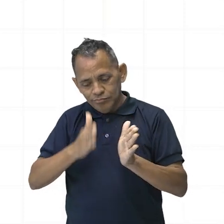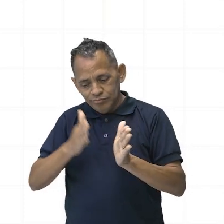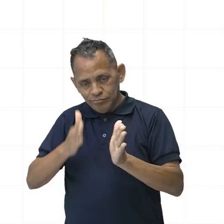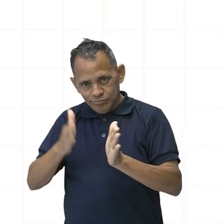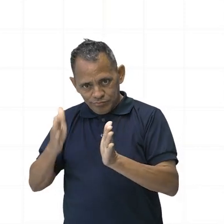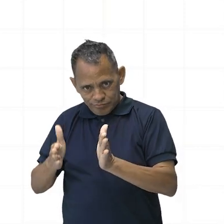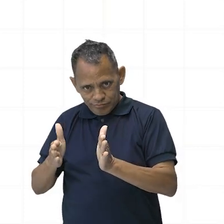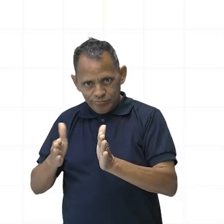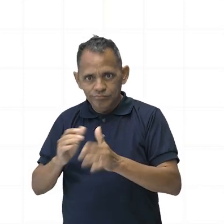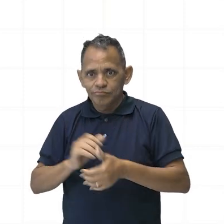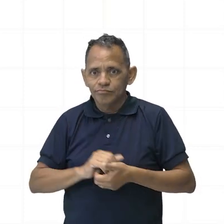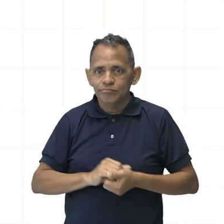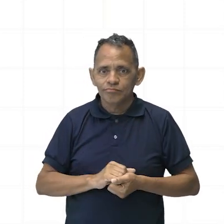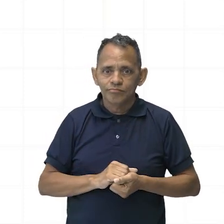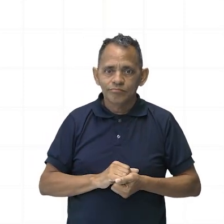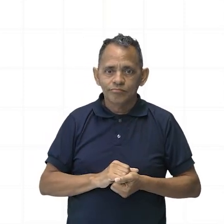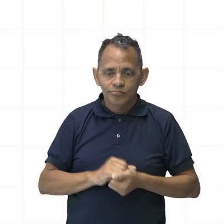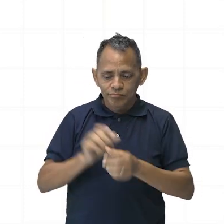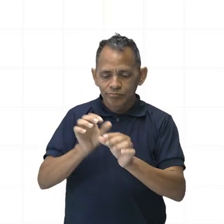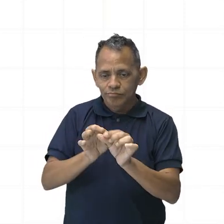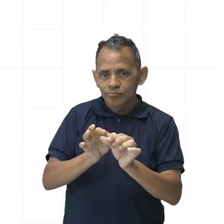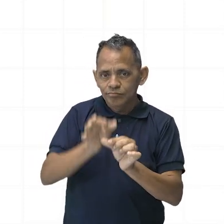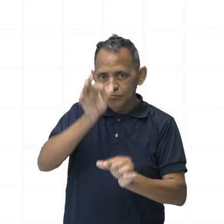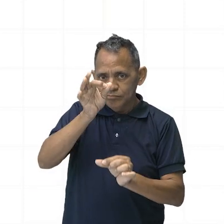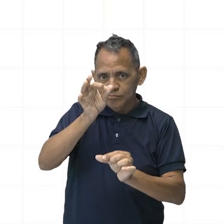da altura